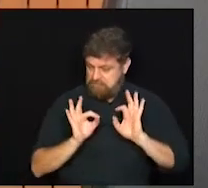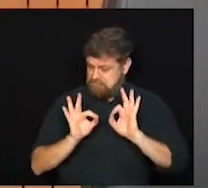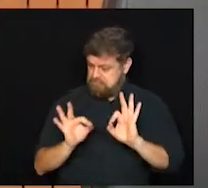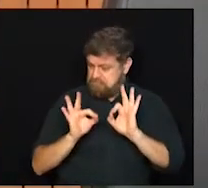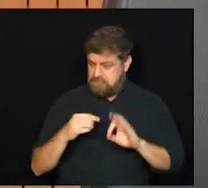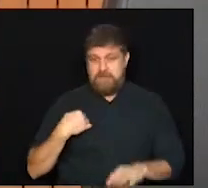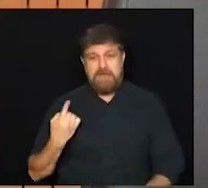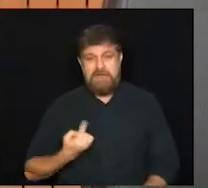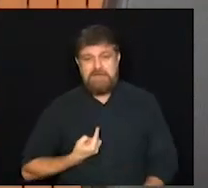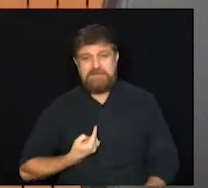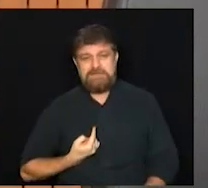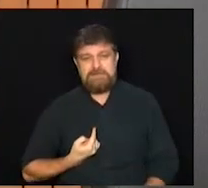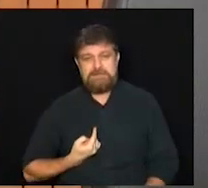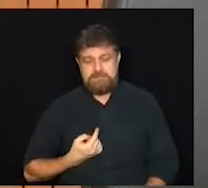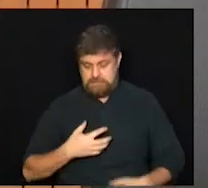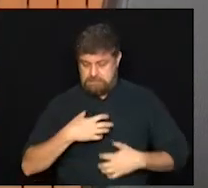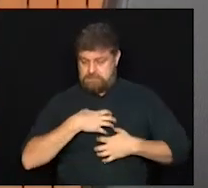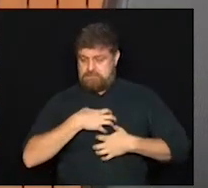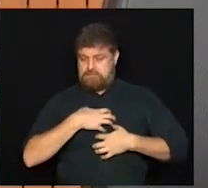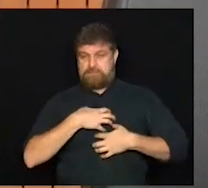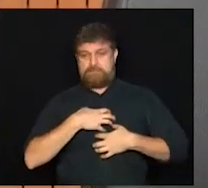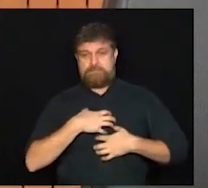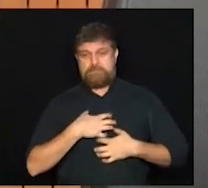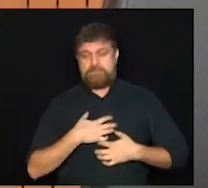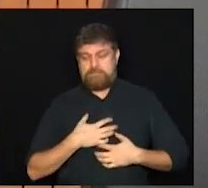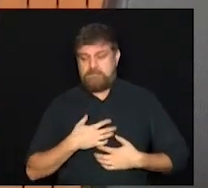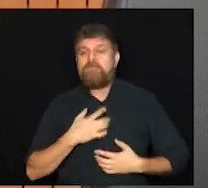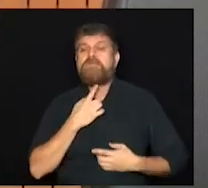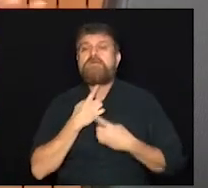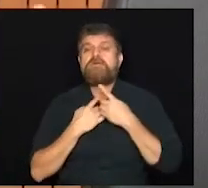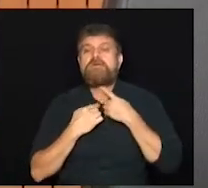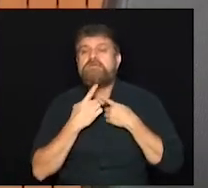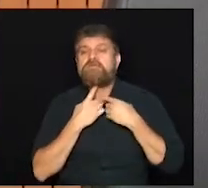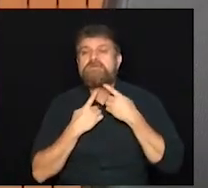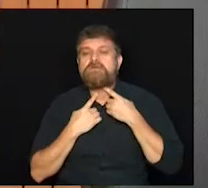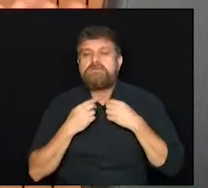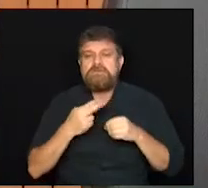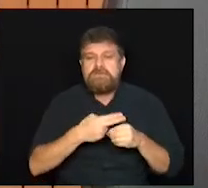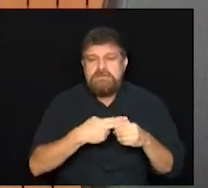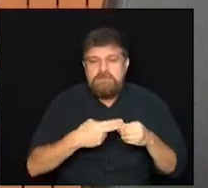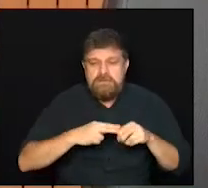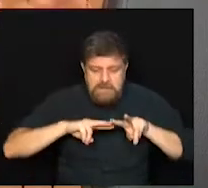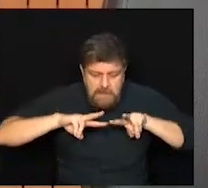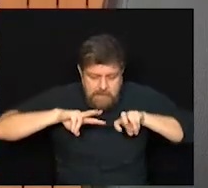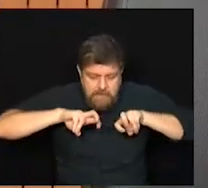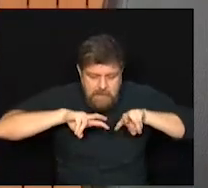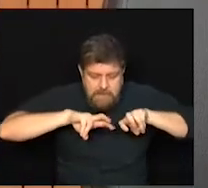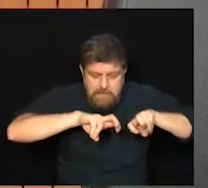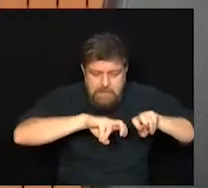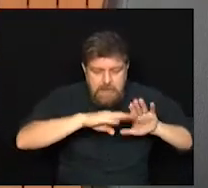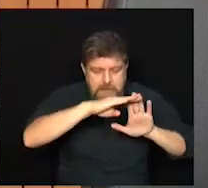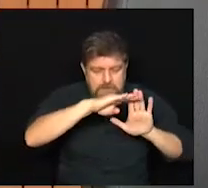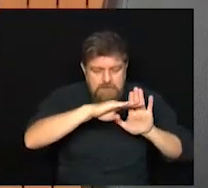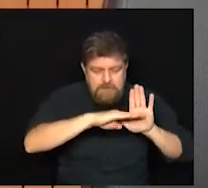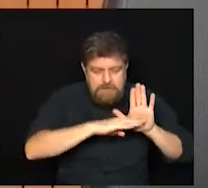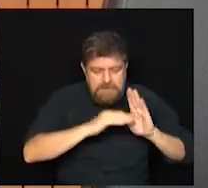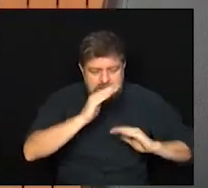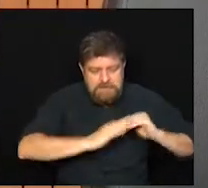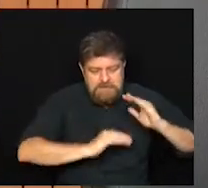gente despertou em mim, particularmente, o desejo até de conhecer um pouquinho mais desses programas, das